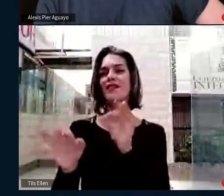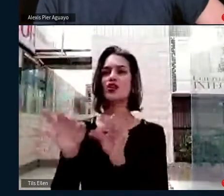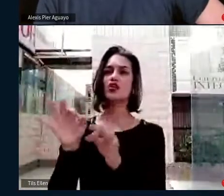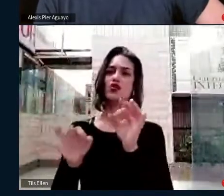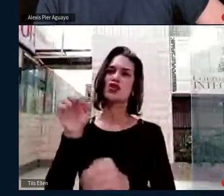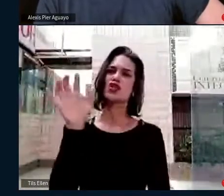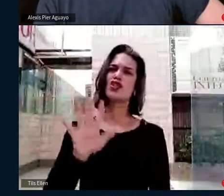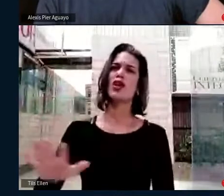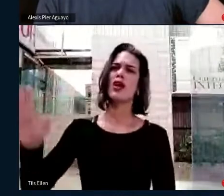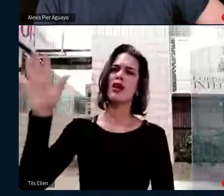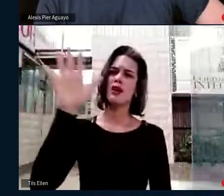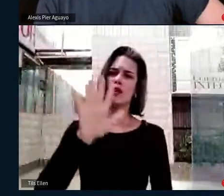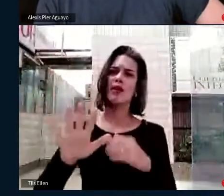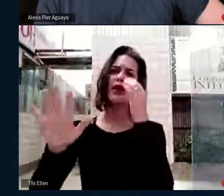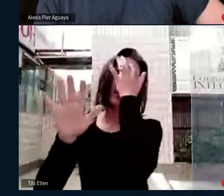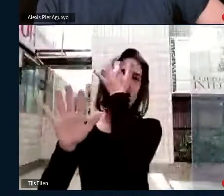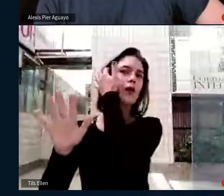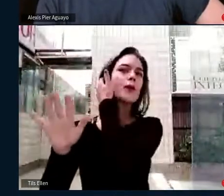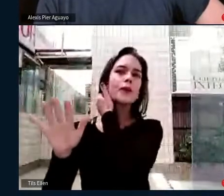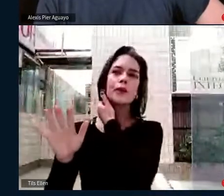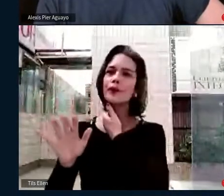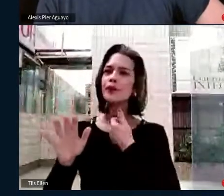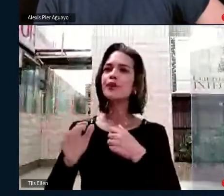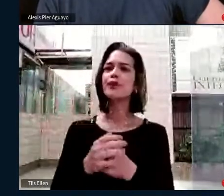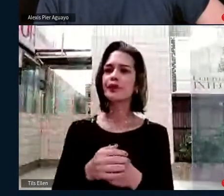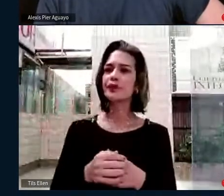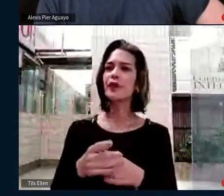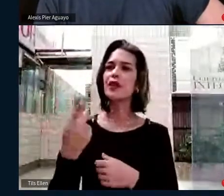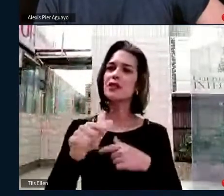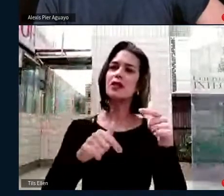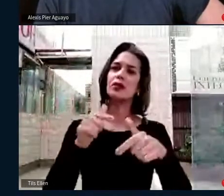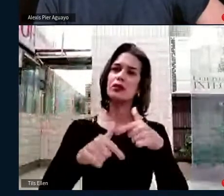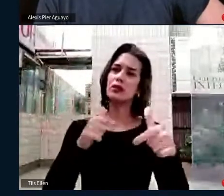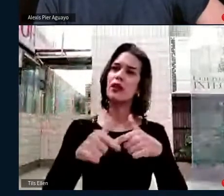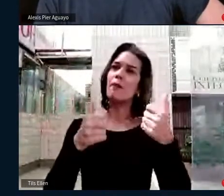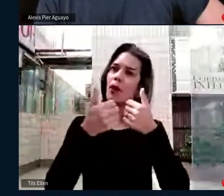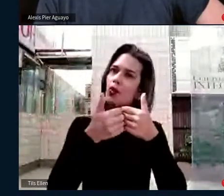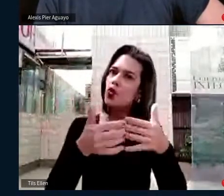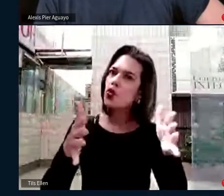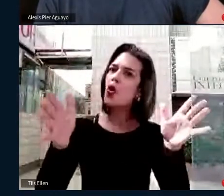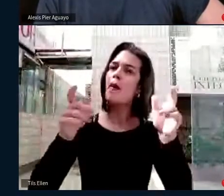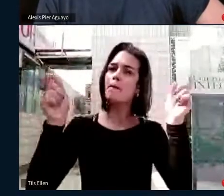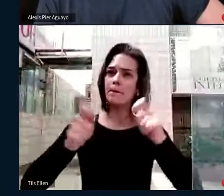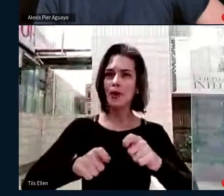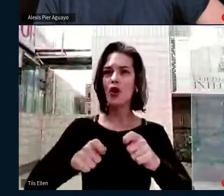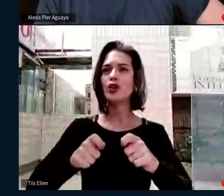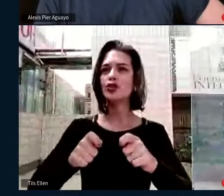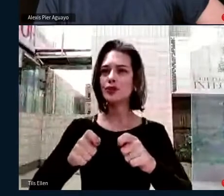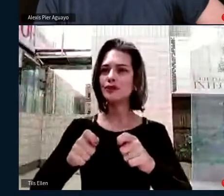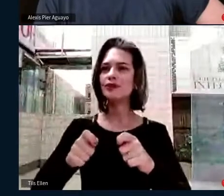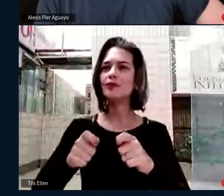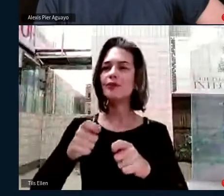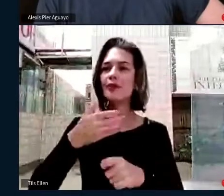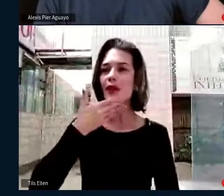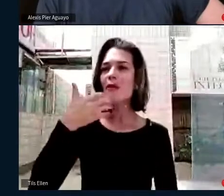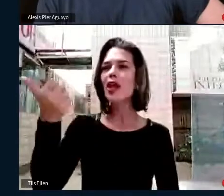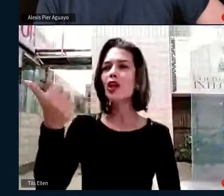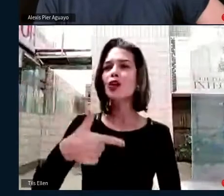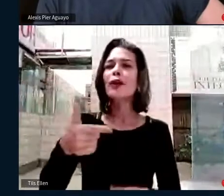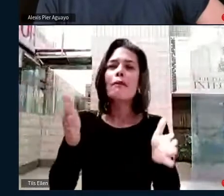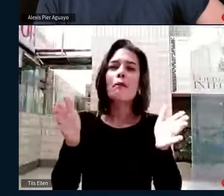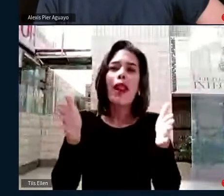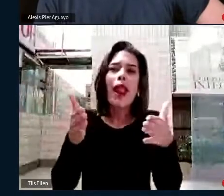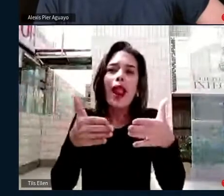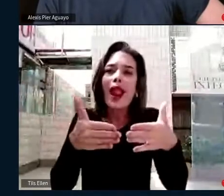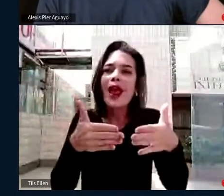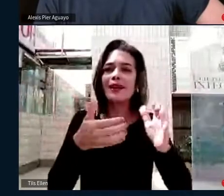você vai ter uma repercussão muito maior o seu trabalho do que você acha que tem e realmente ele tem. Quando a